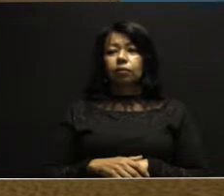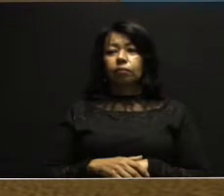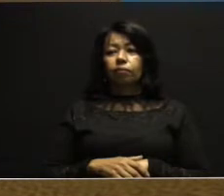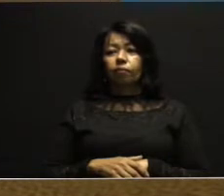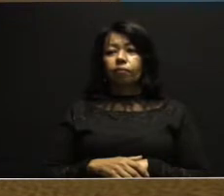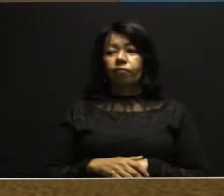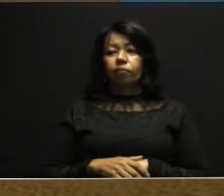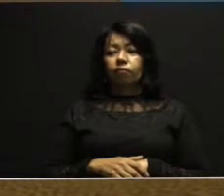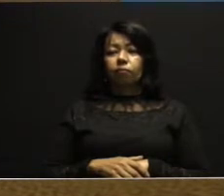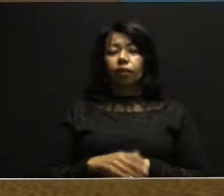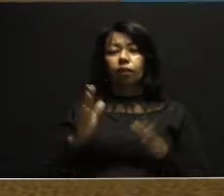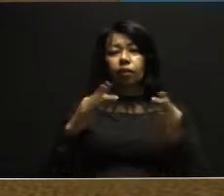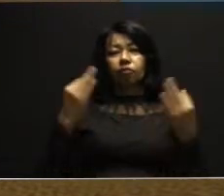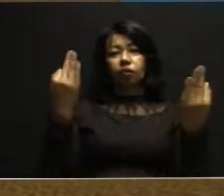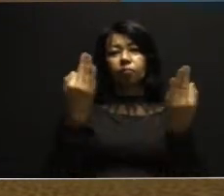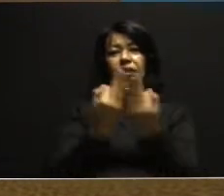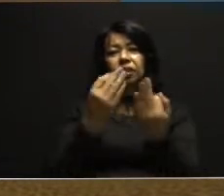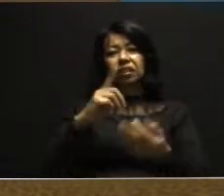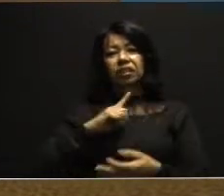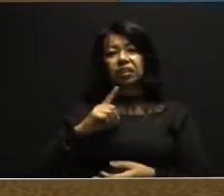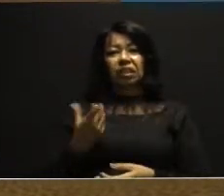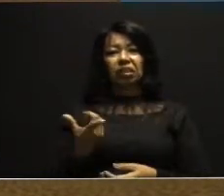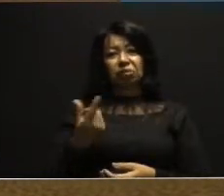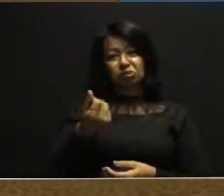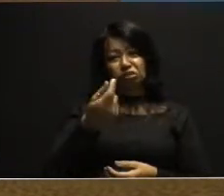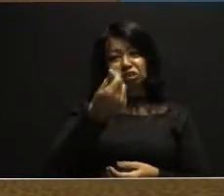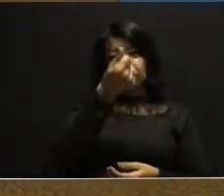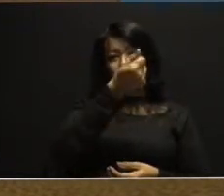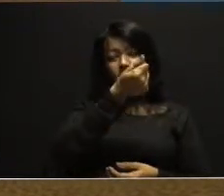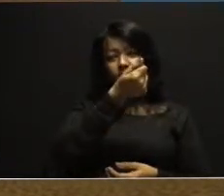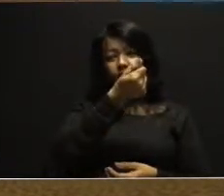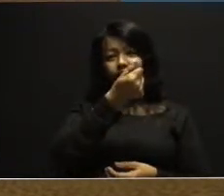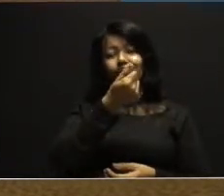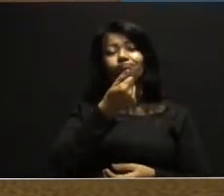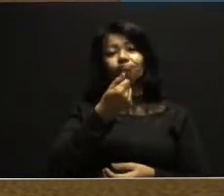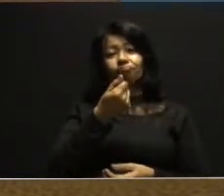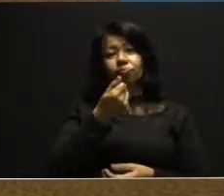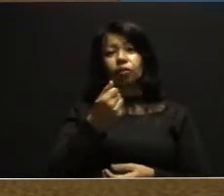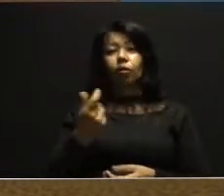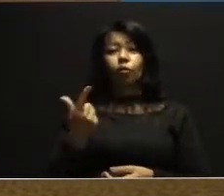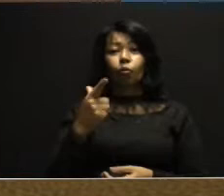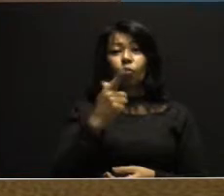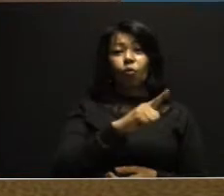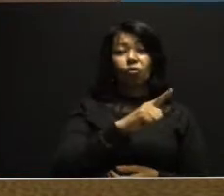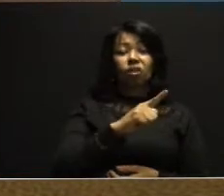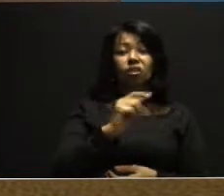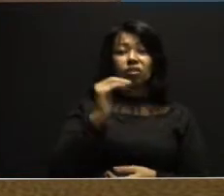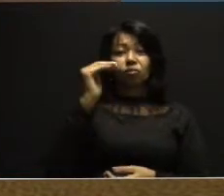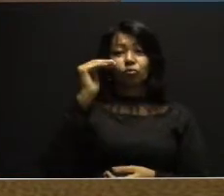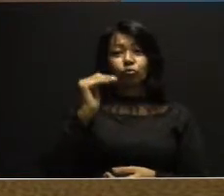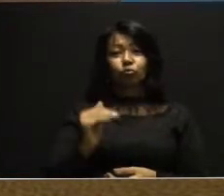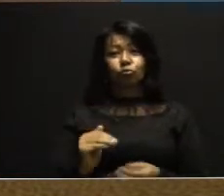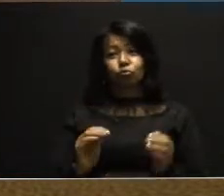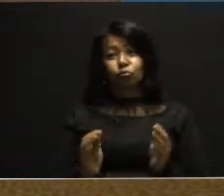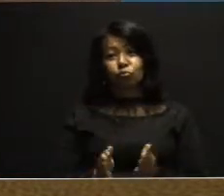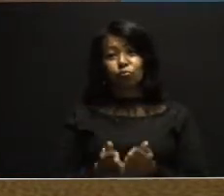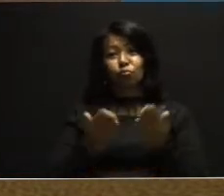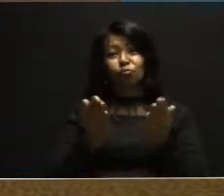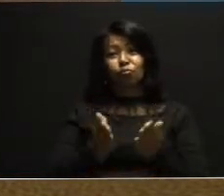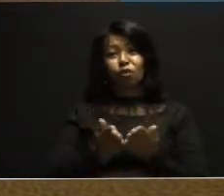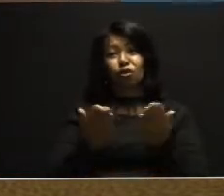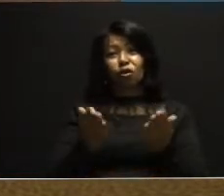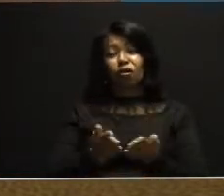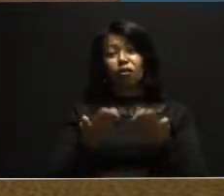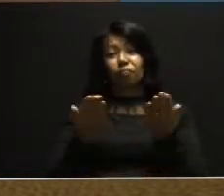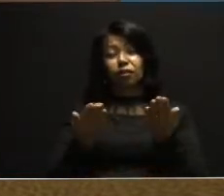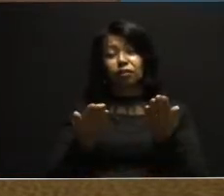algumas famílias que são muito ricas, né, e uma grande maioria muito pobre, algumas bem, né, na